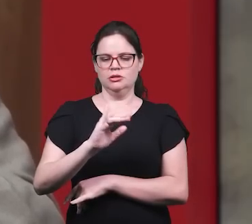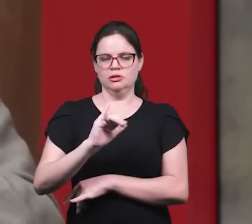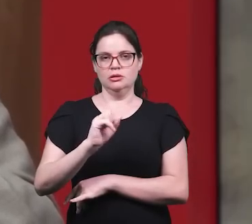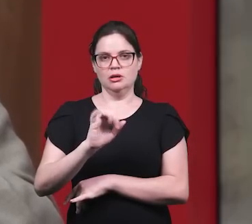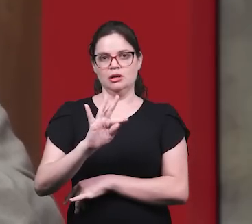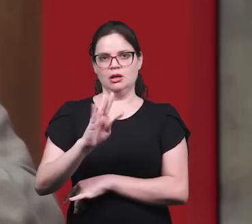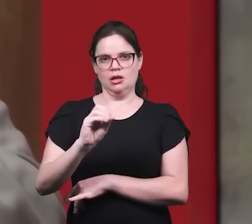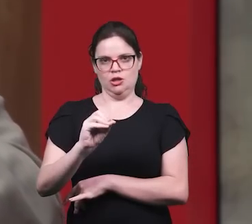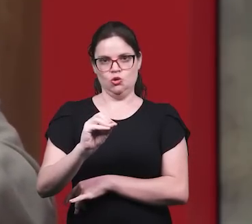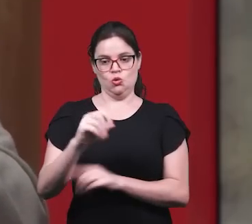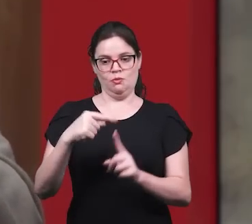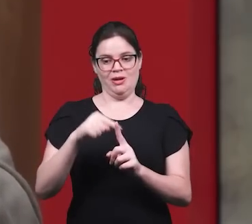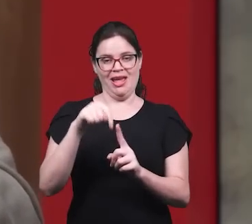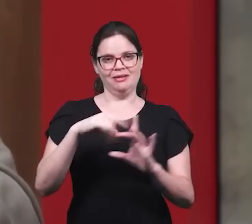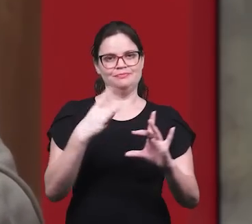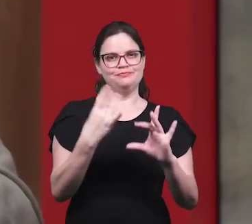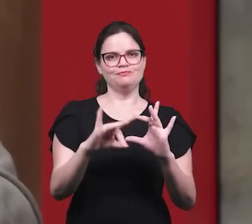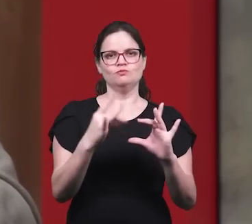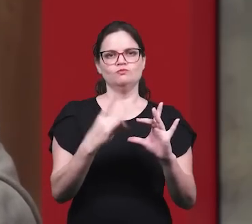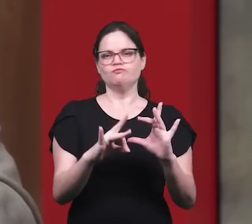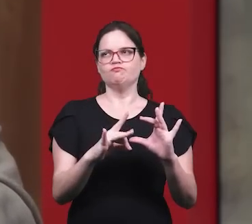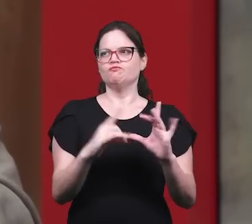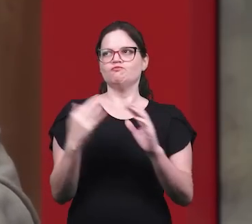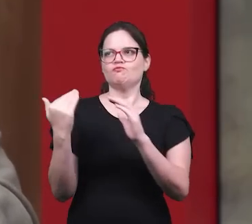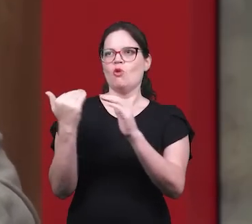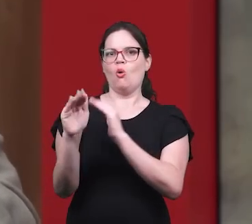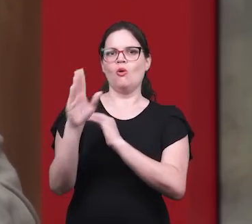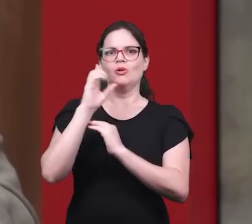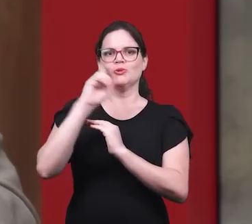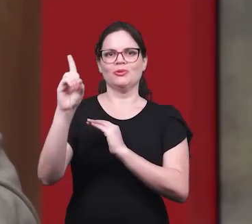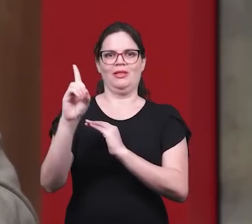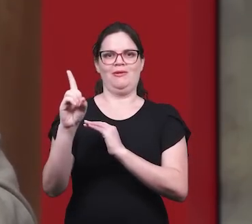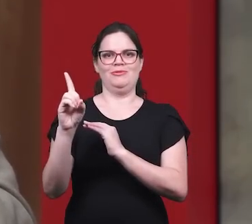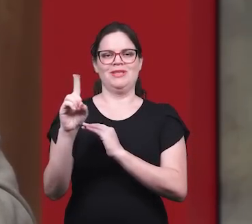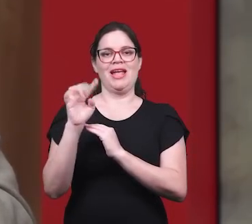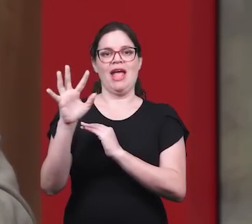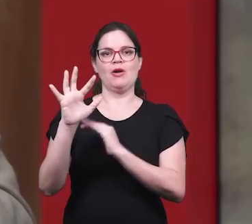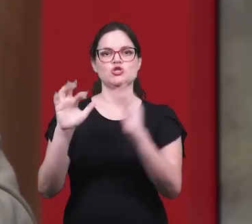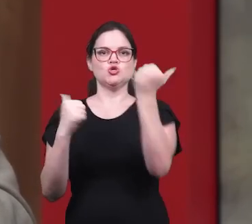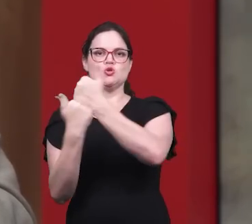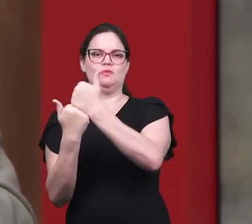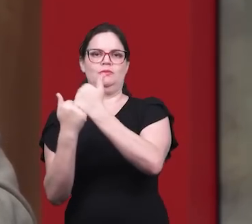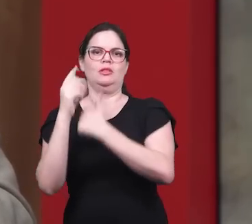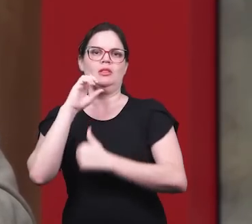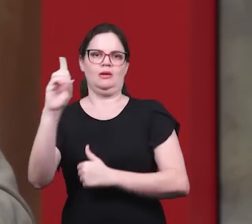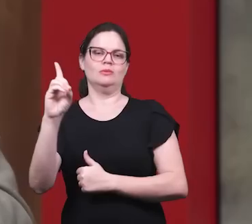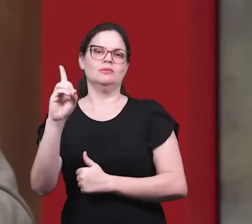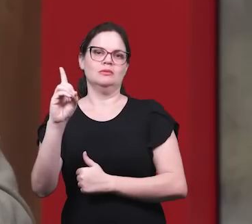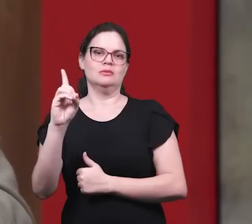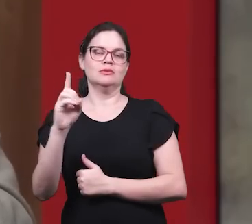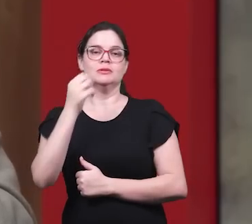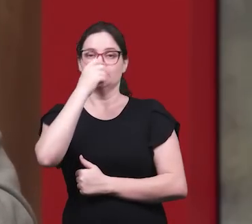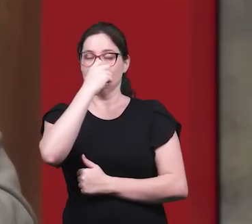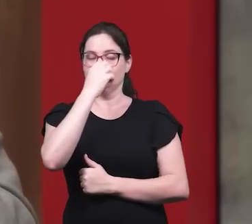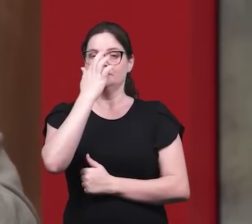tudo que se adora, ele está se referindo ao anticristo e está se referindo a um momento em